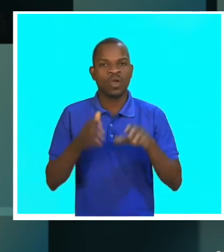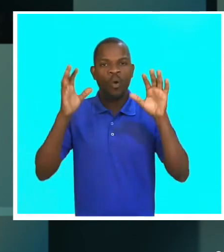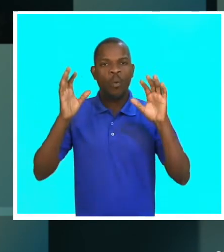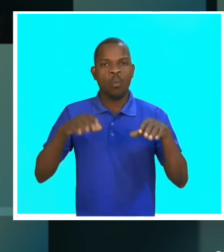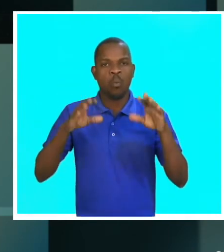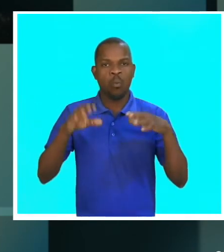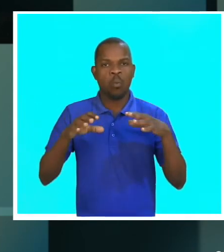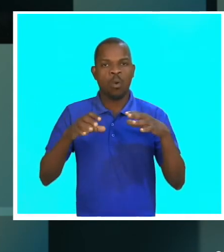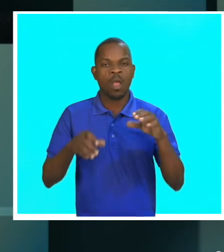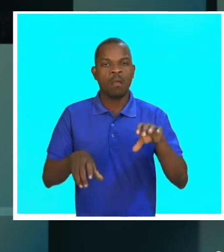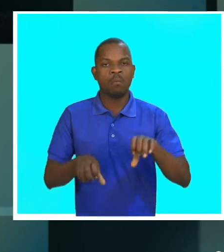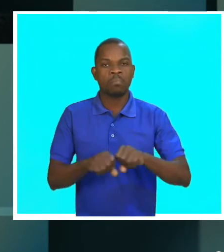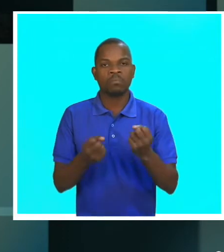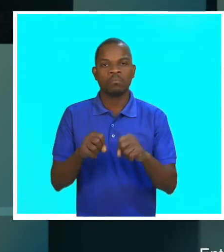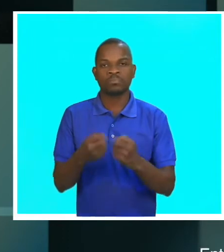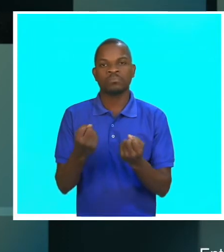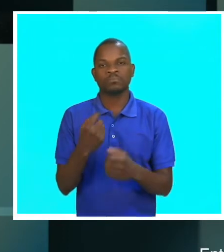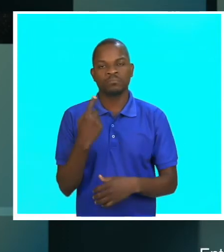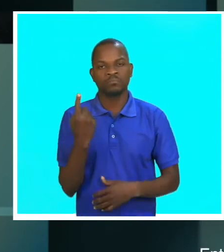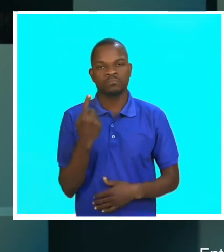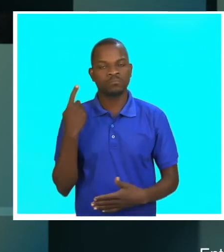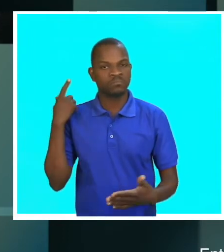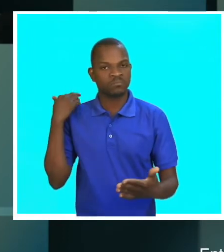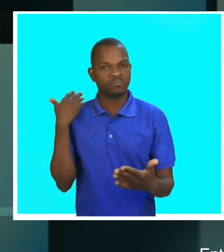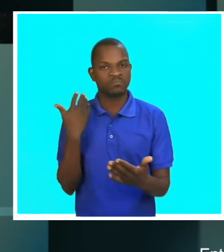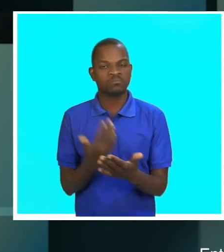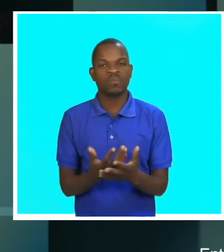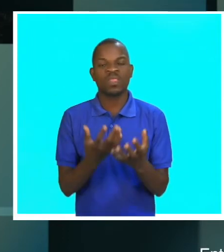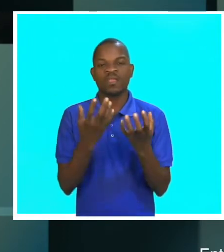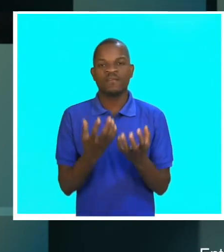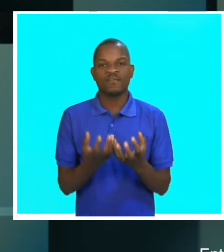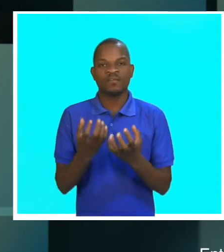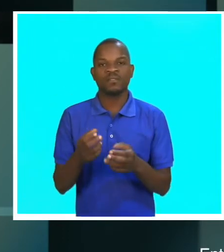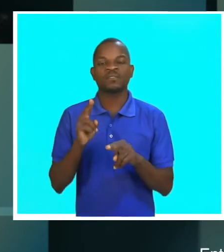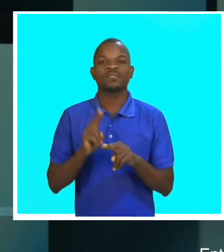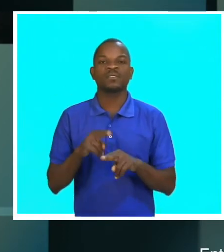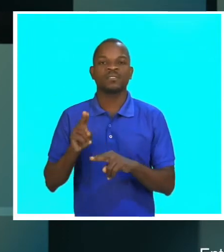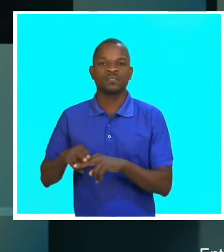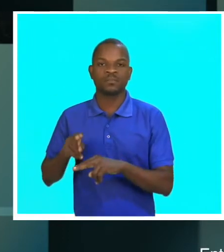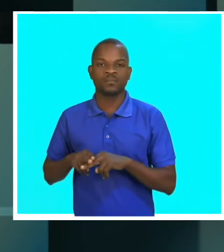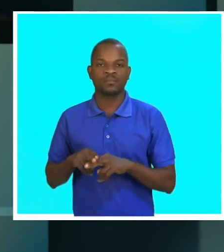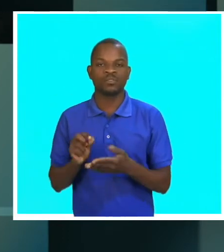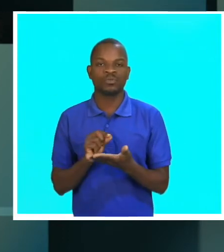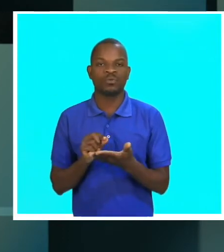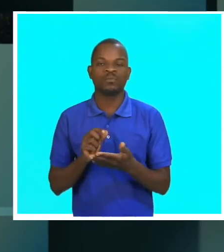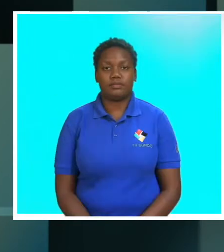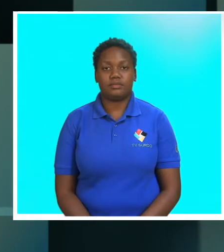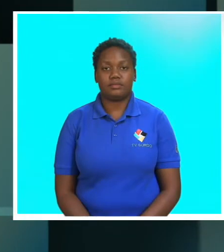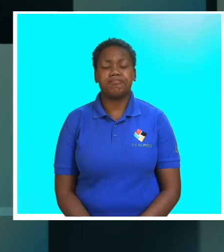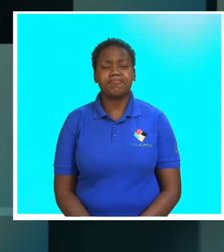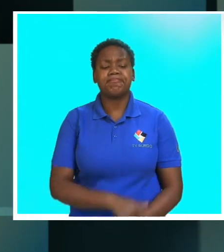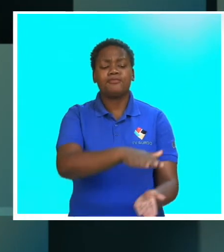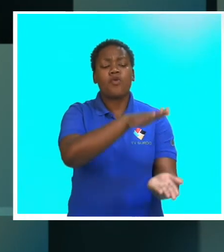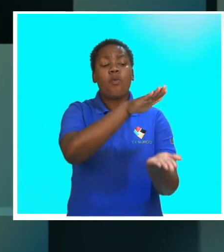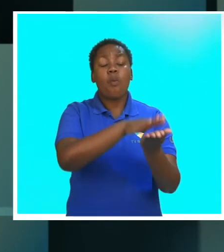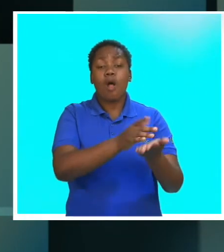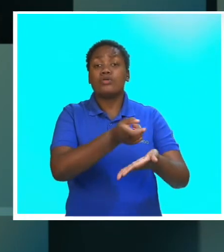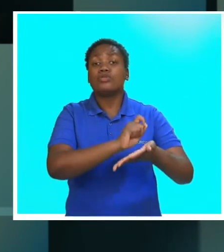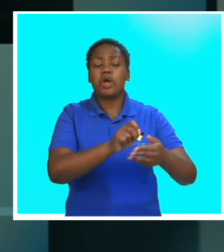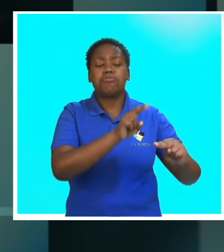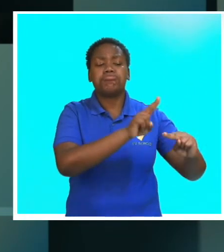água, destrói-se. Então, ficamos sem carteiras a partir desse período. A